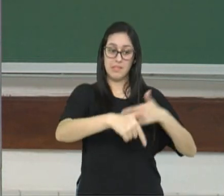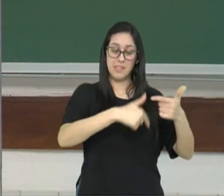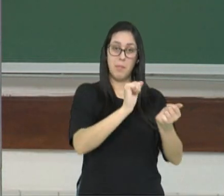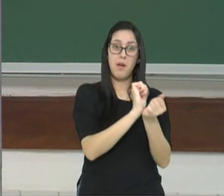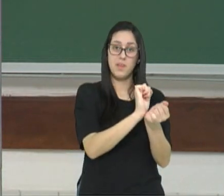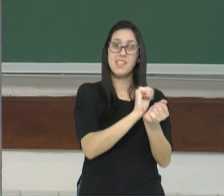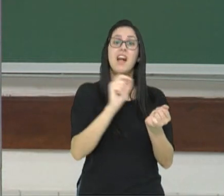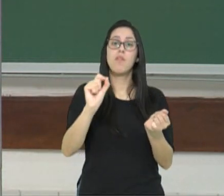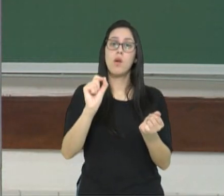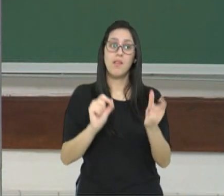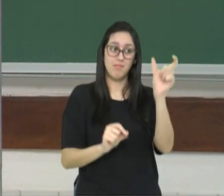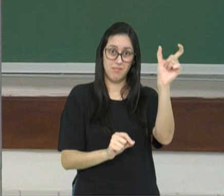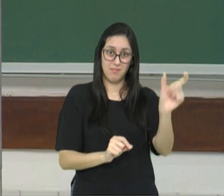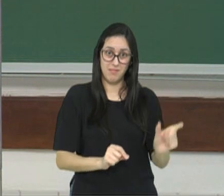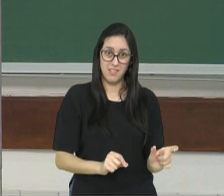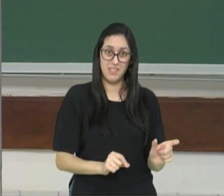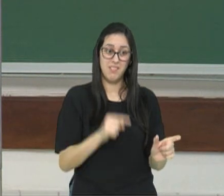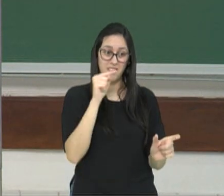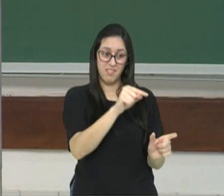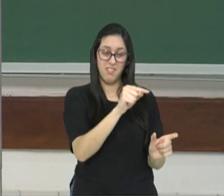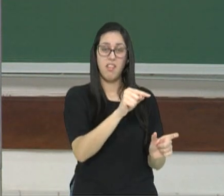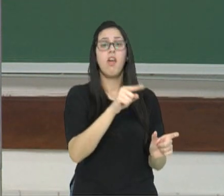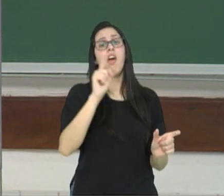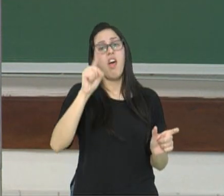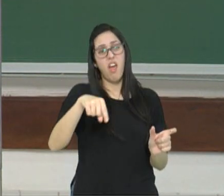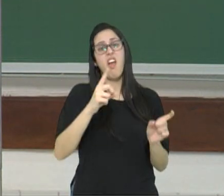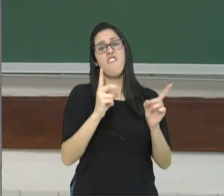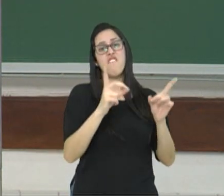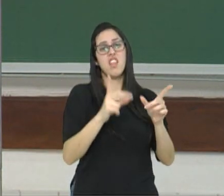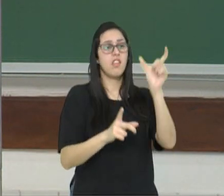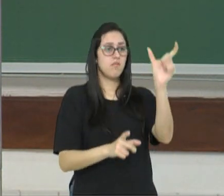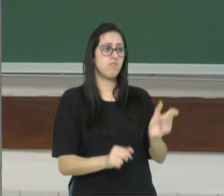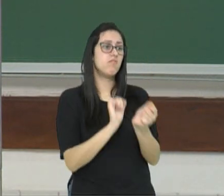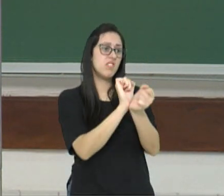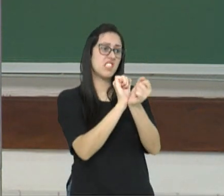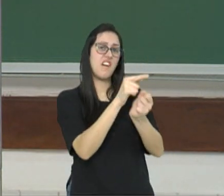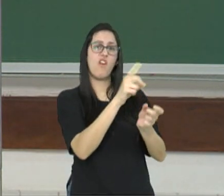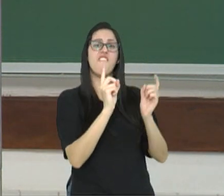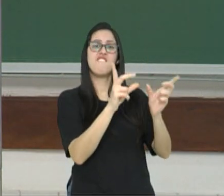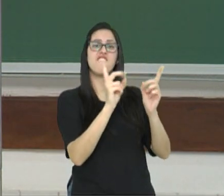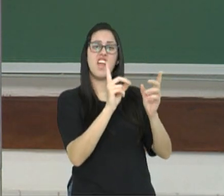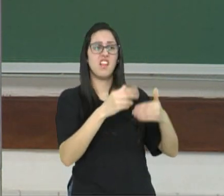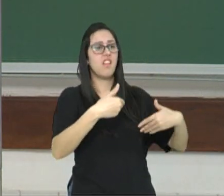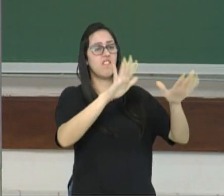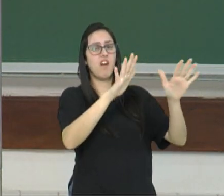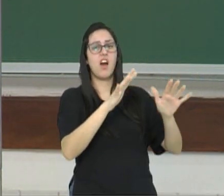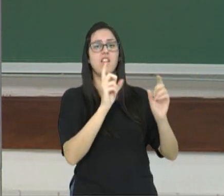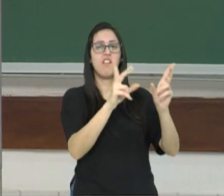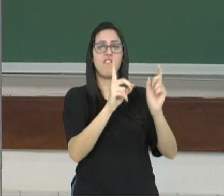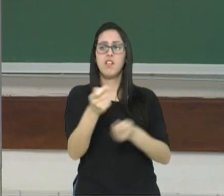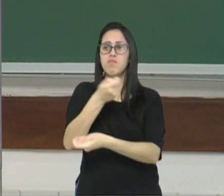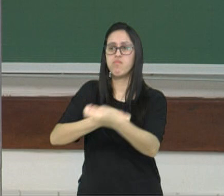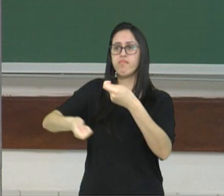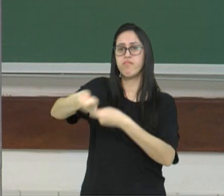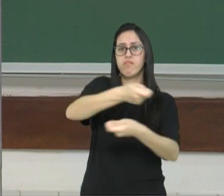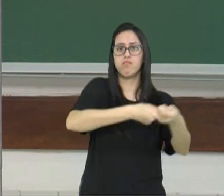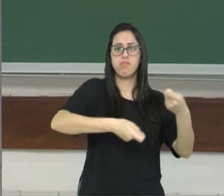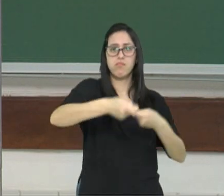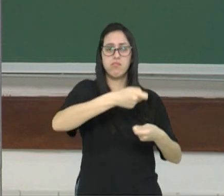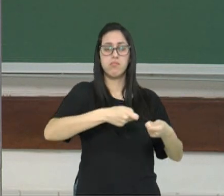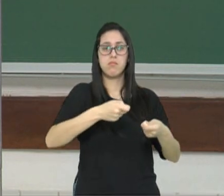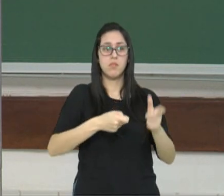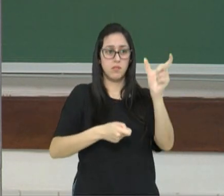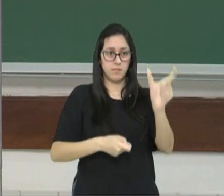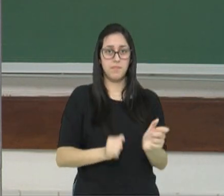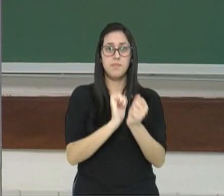próprio trabalhador ele é uma mercadoria, ele pode ser comprado, vendido, comercializado e ele não é dono do seu